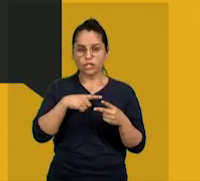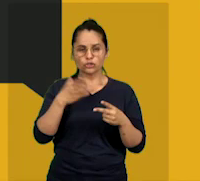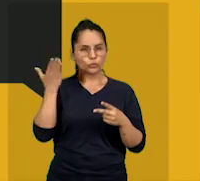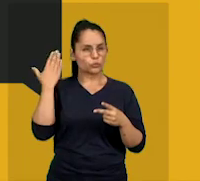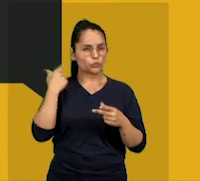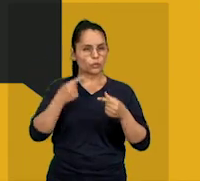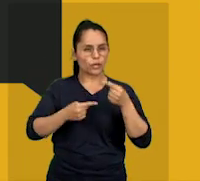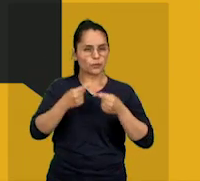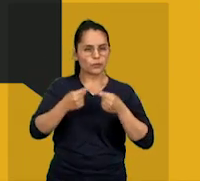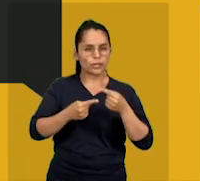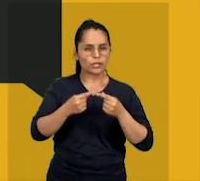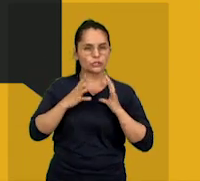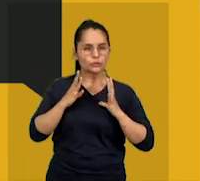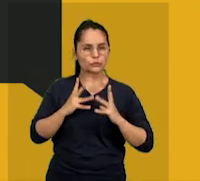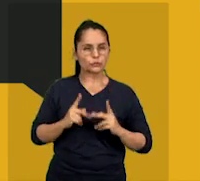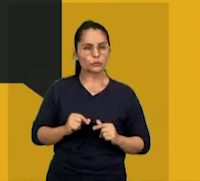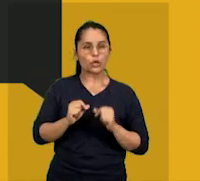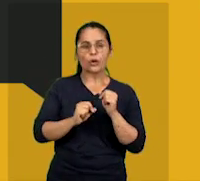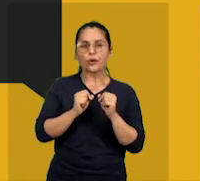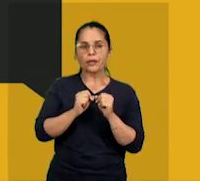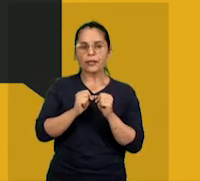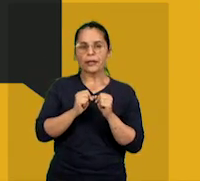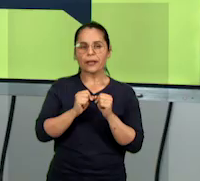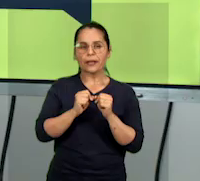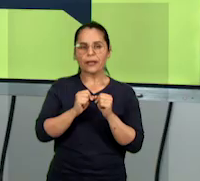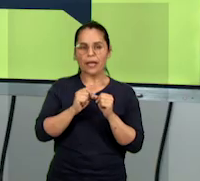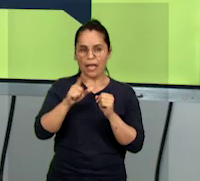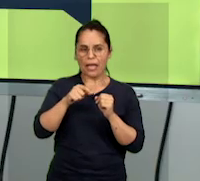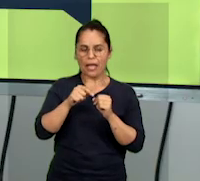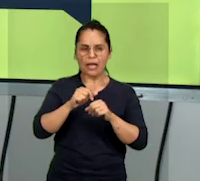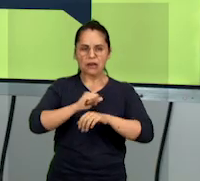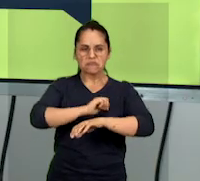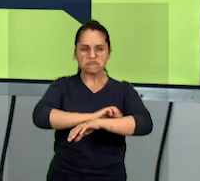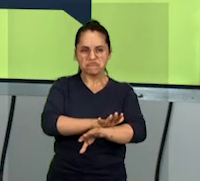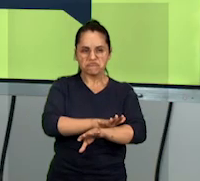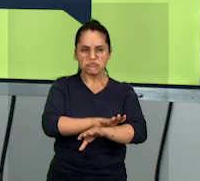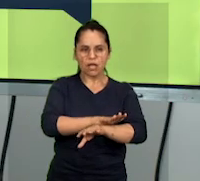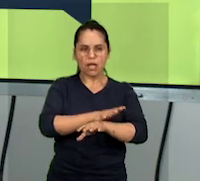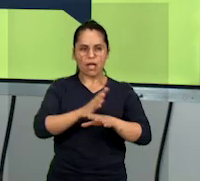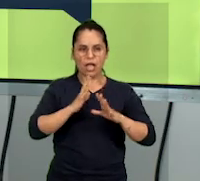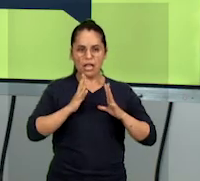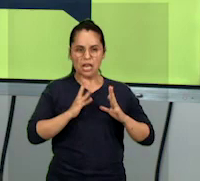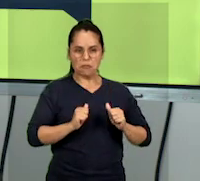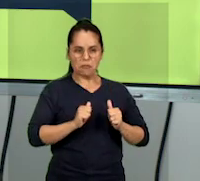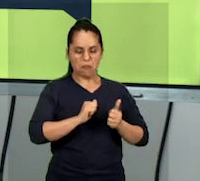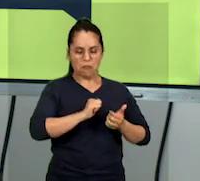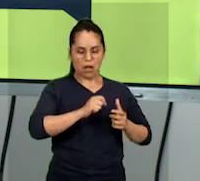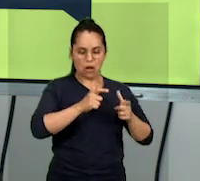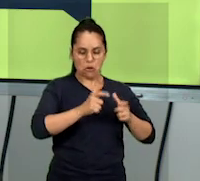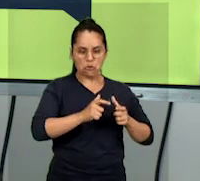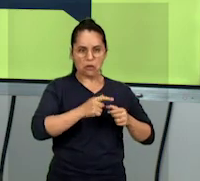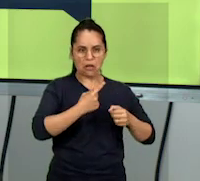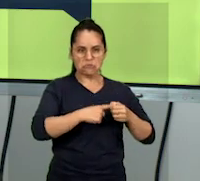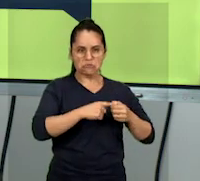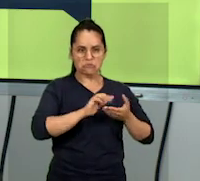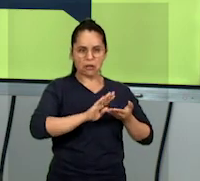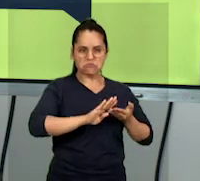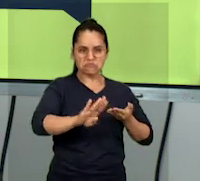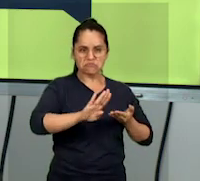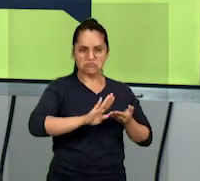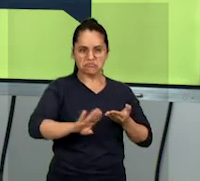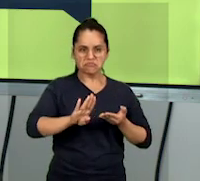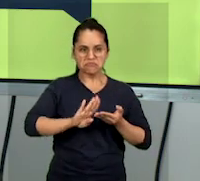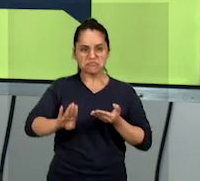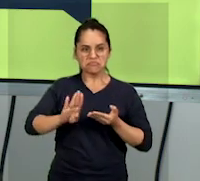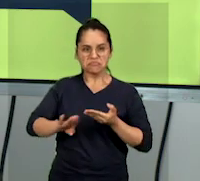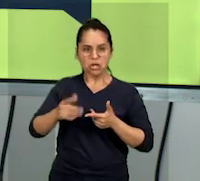política higienista, que era uma política racial muito séria, que se dizia, acreditava-se que o